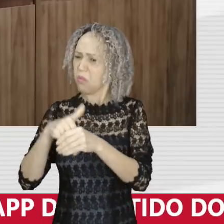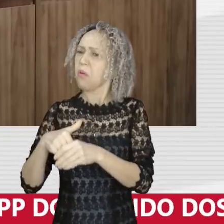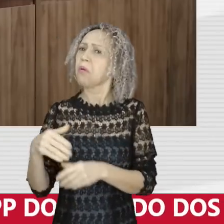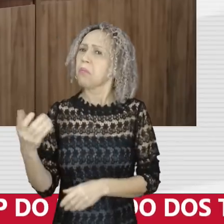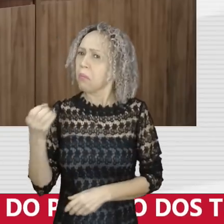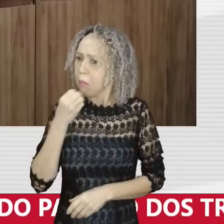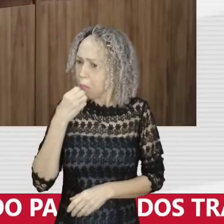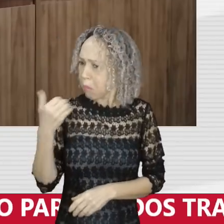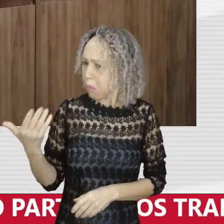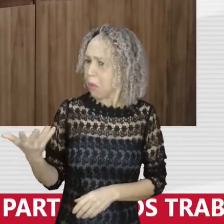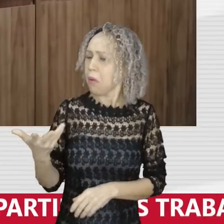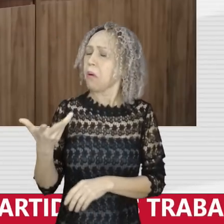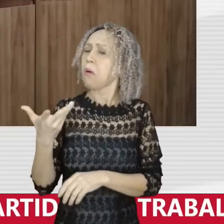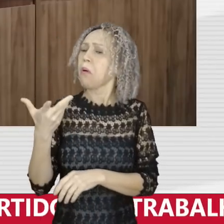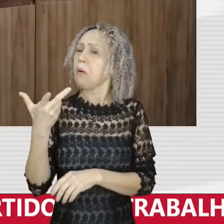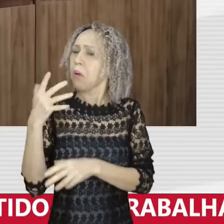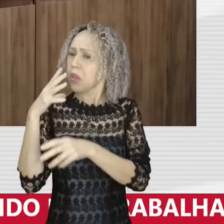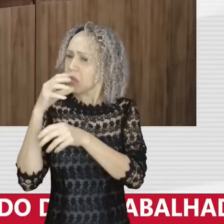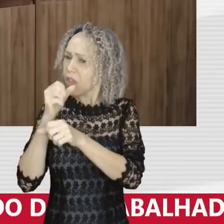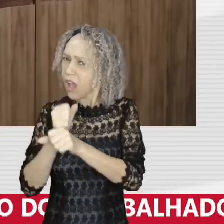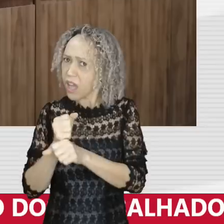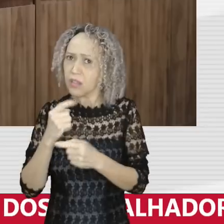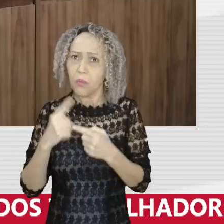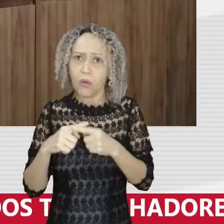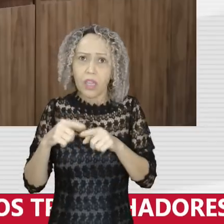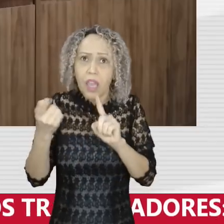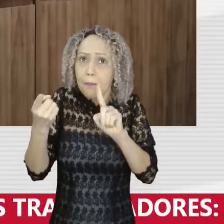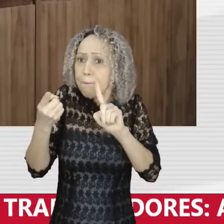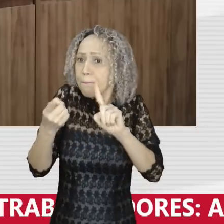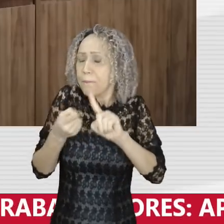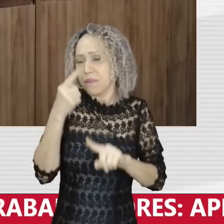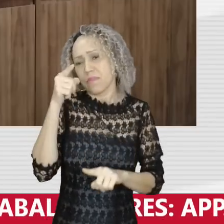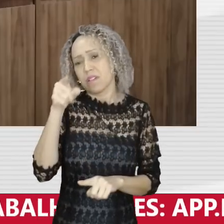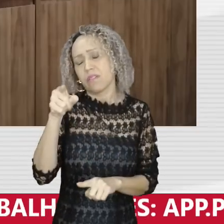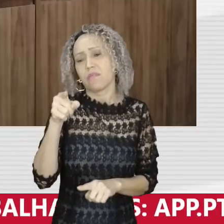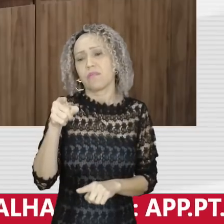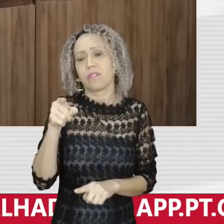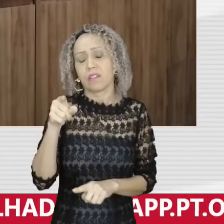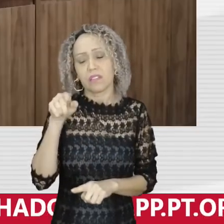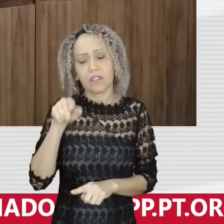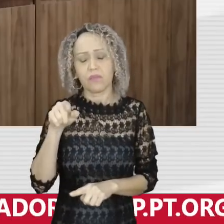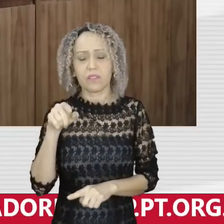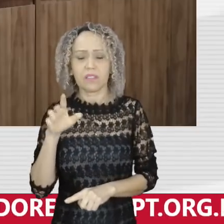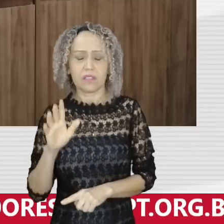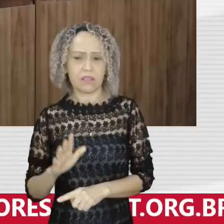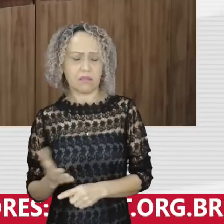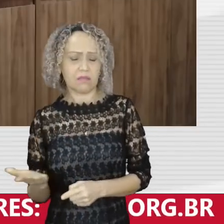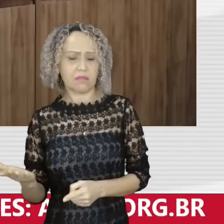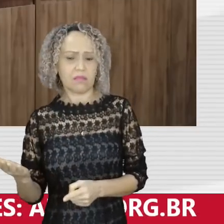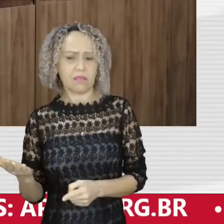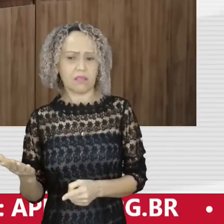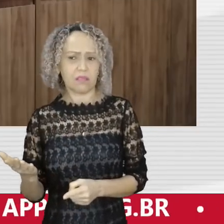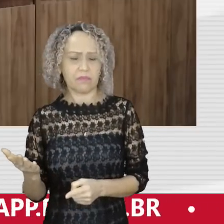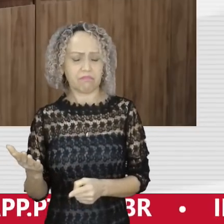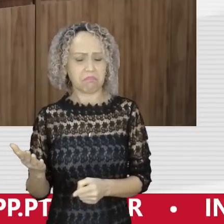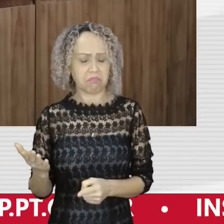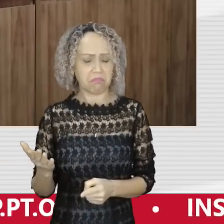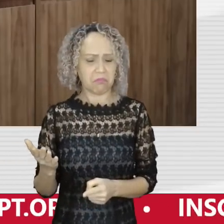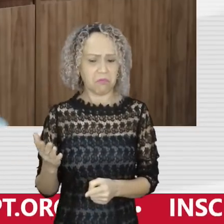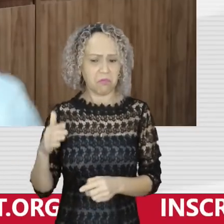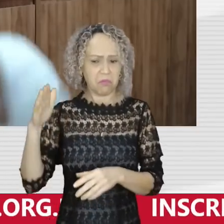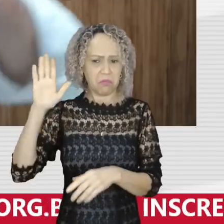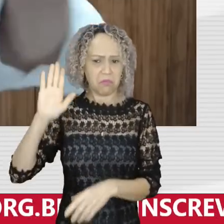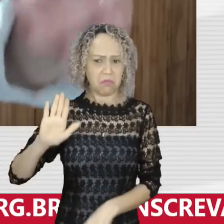nem senadora, nem tido um cargo dessa importância, para quem era uma novata que competia, assim, com a esposa de